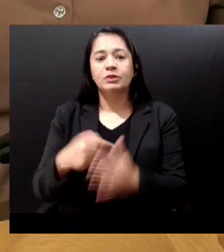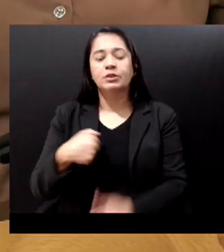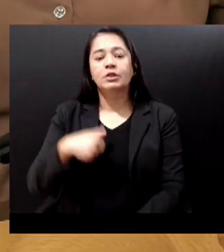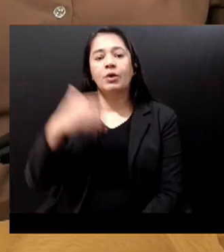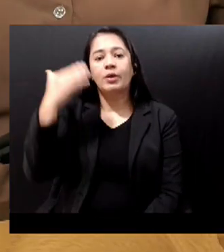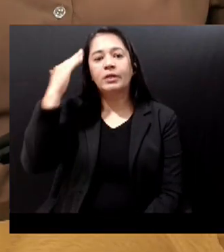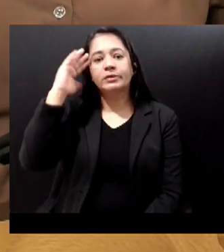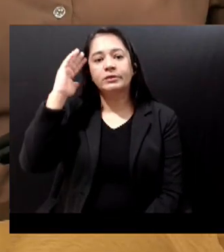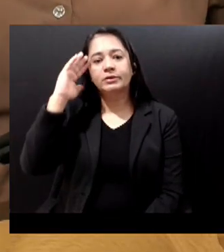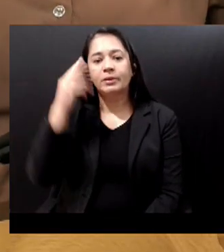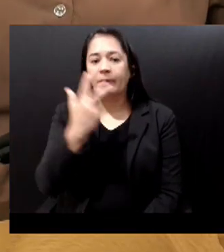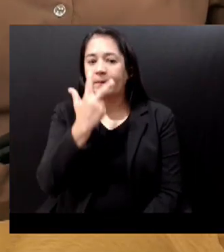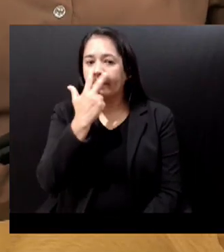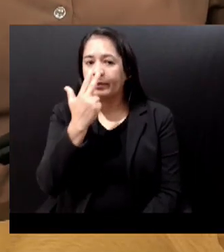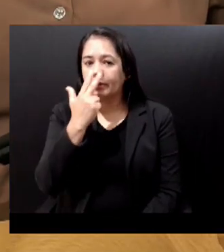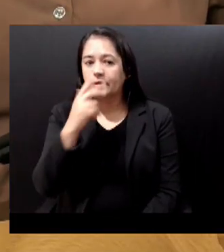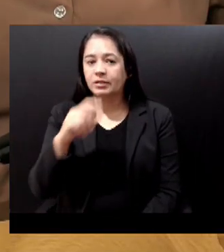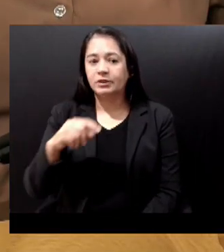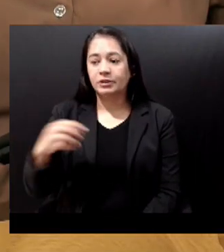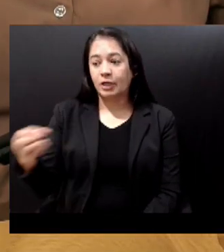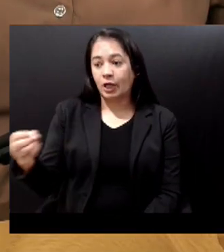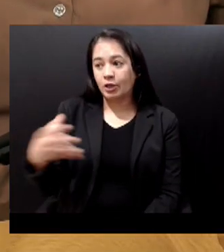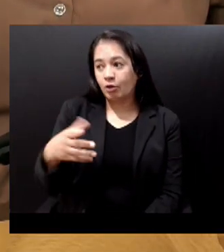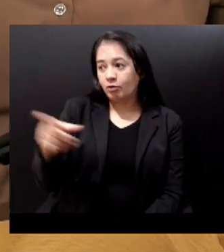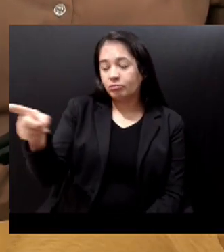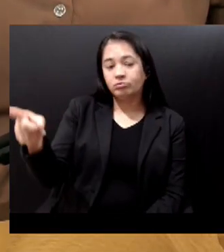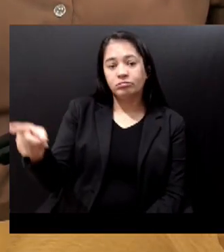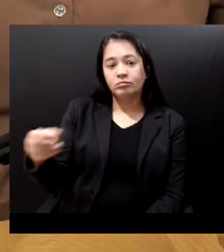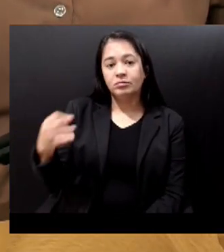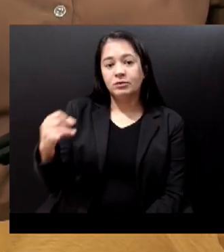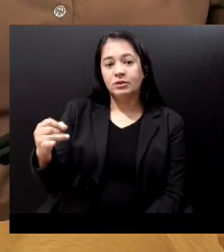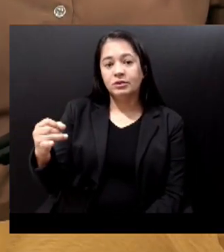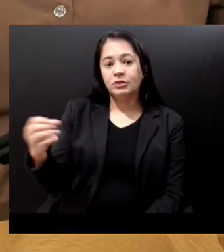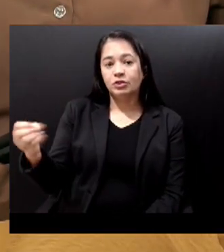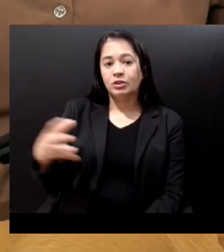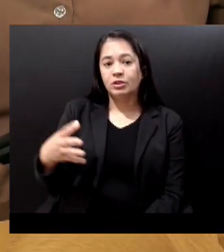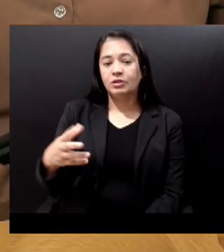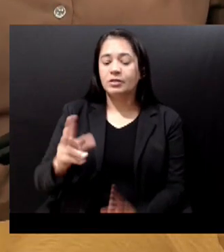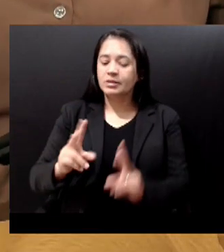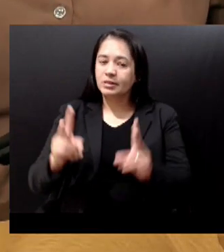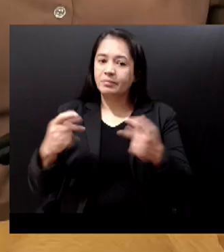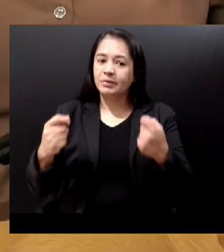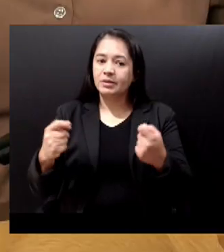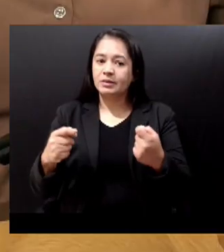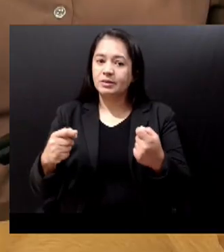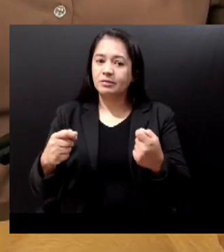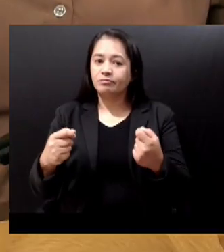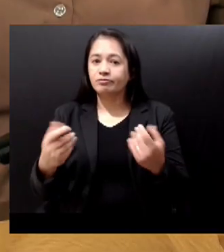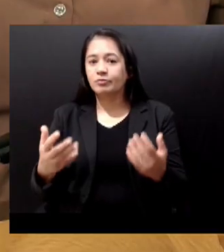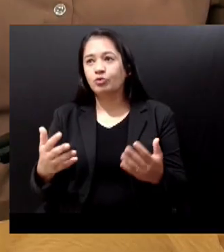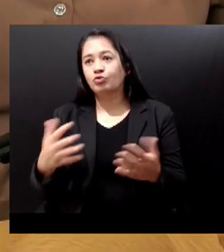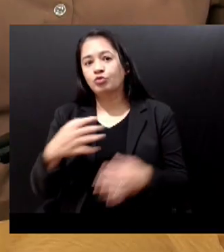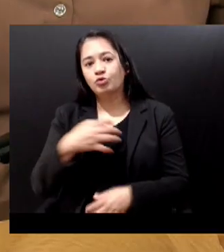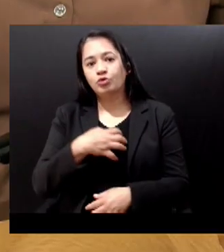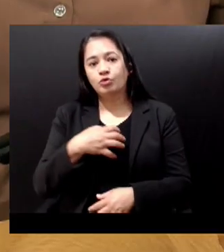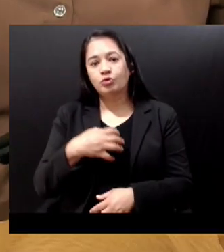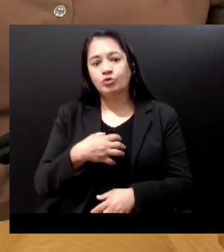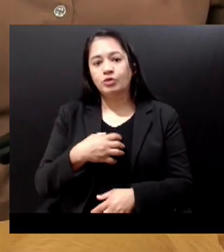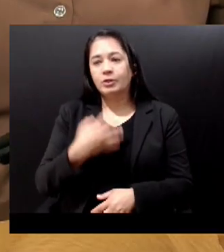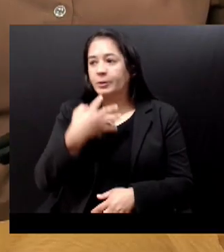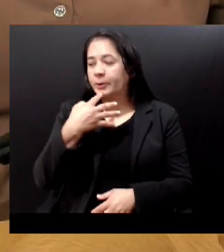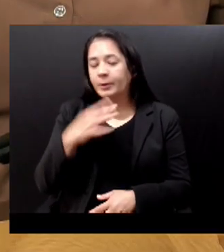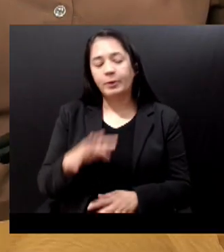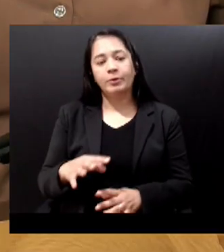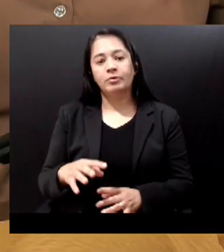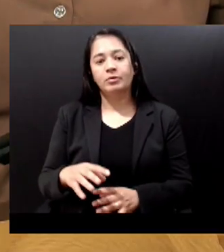que é novo para você. Se jogar no Uhum. novo é sempre ter que se colocar talvez numa posição de desconhecido, e de ter que se testar